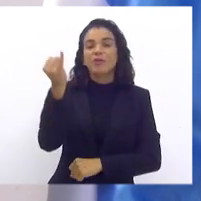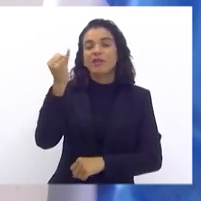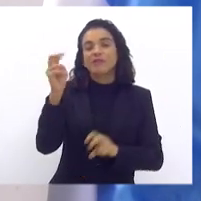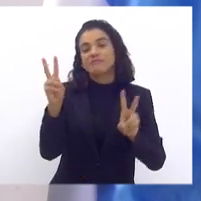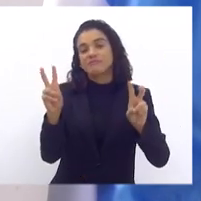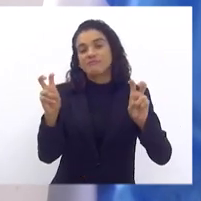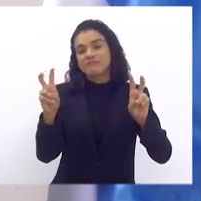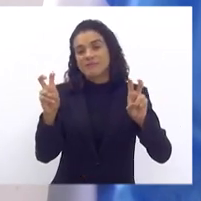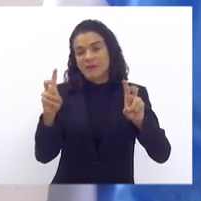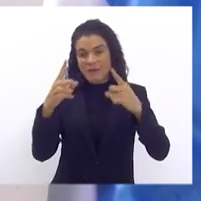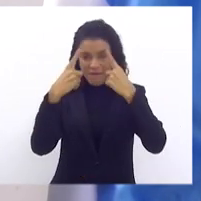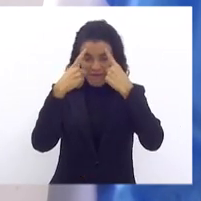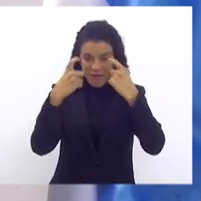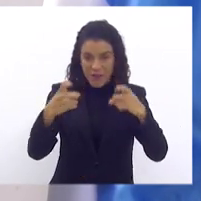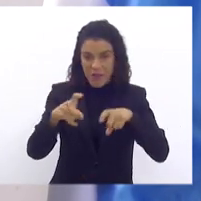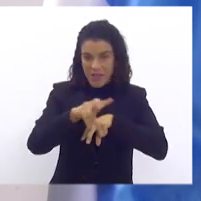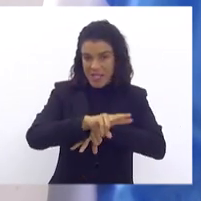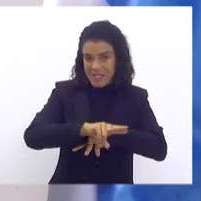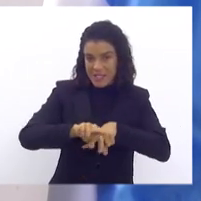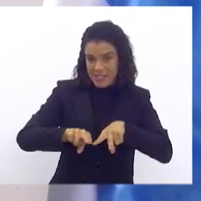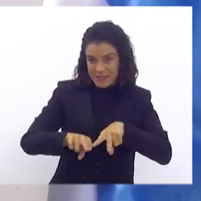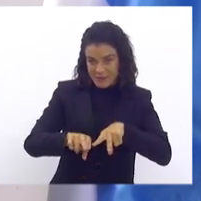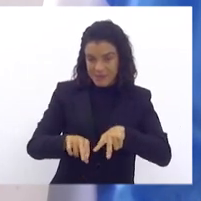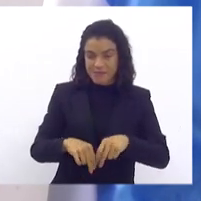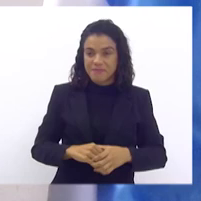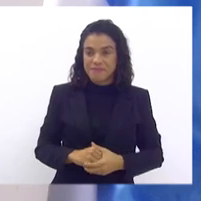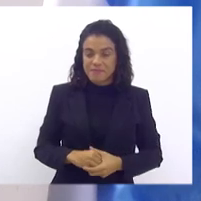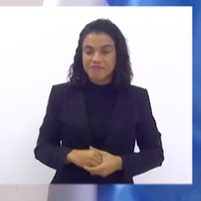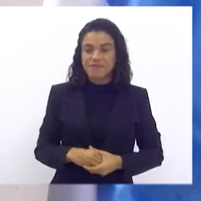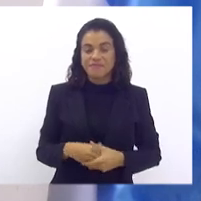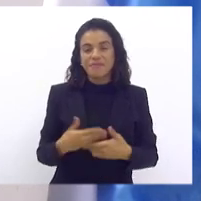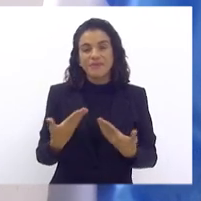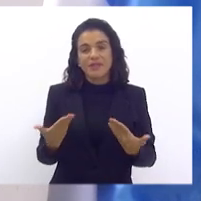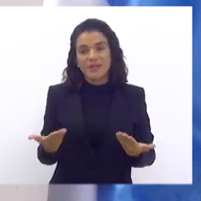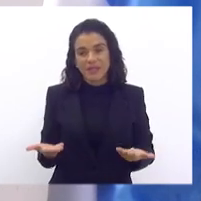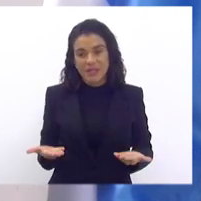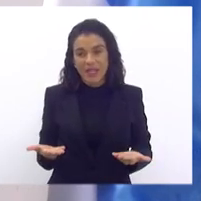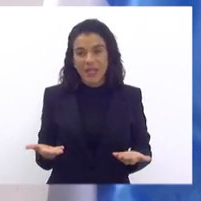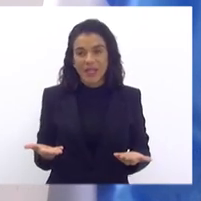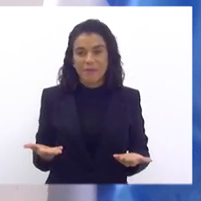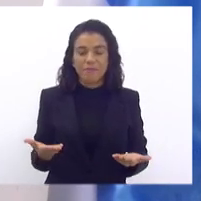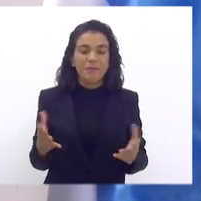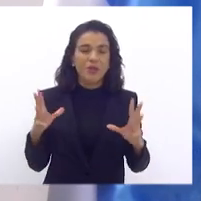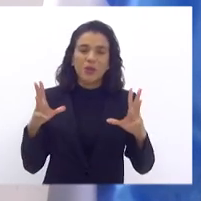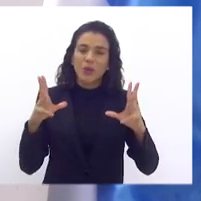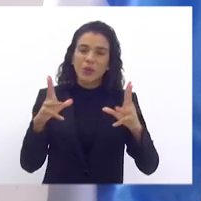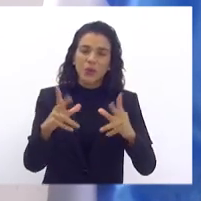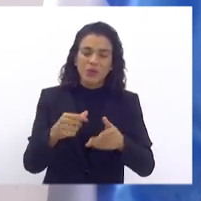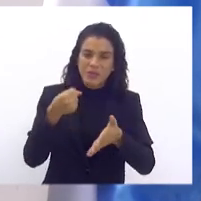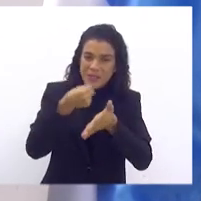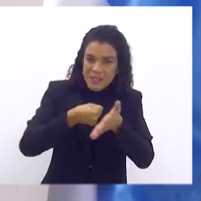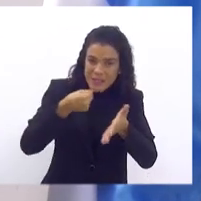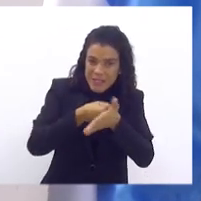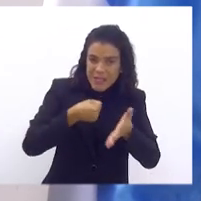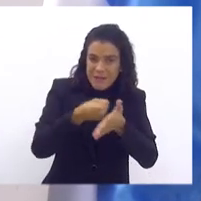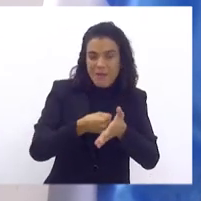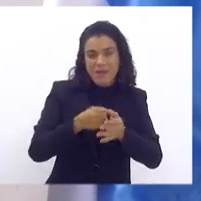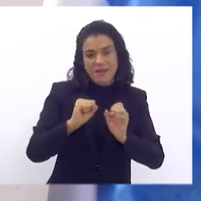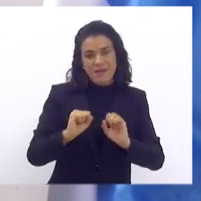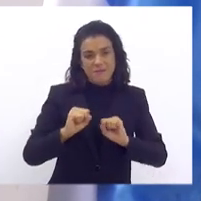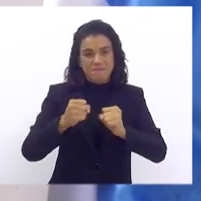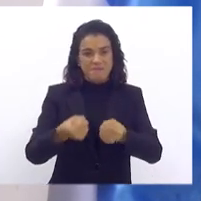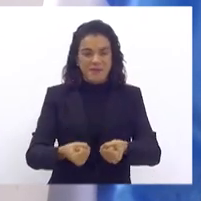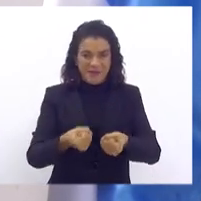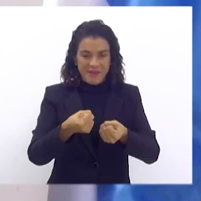da violência de gênero, né? Então, isso tem para todos aqueles que militam nesse tema uma